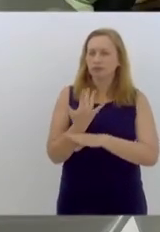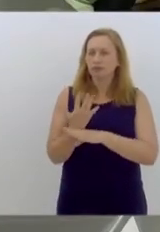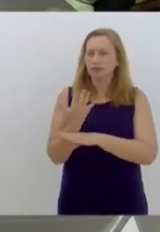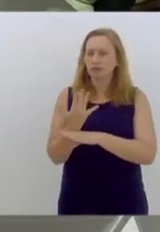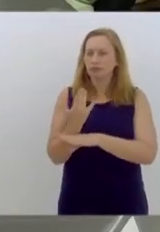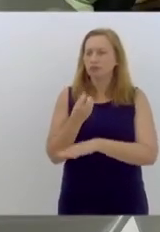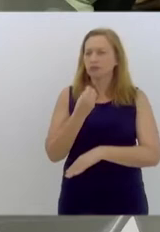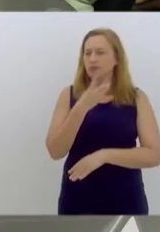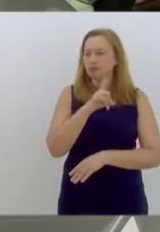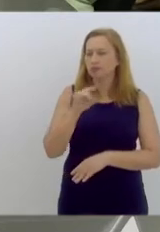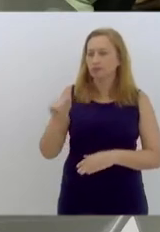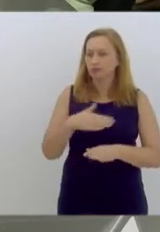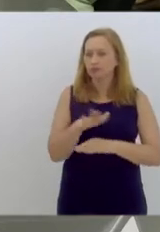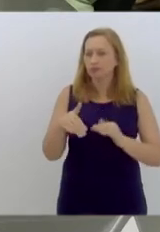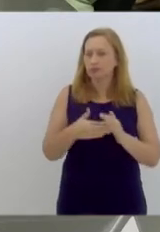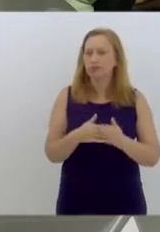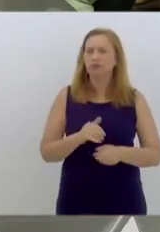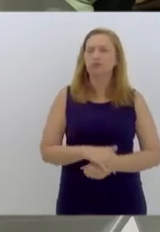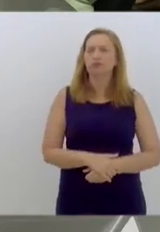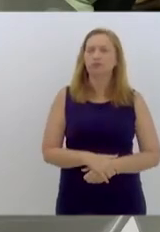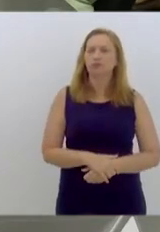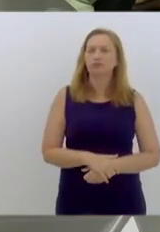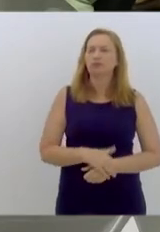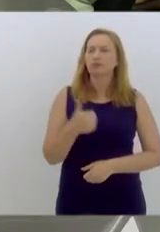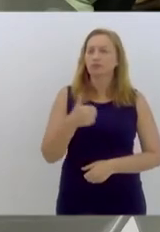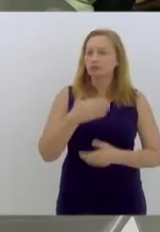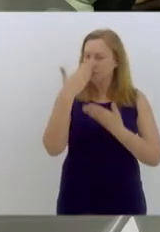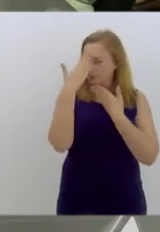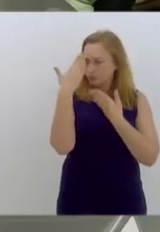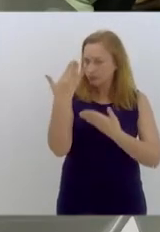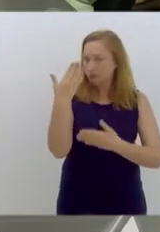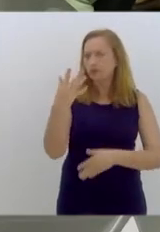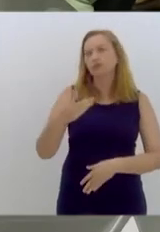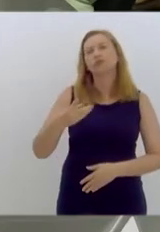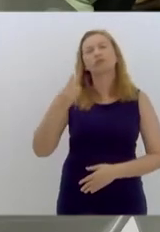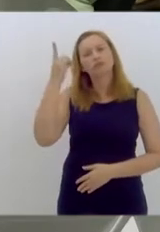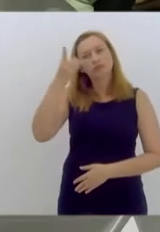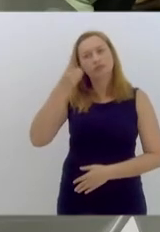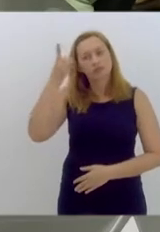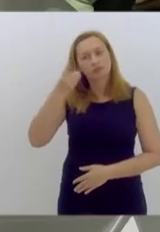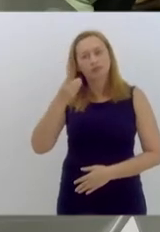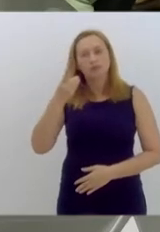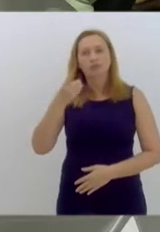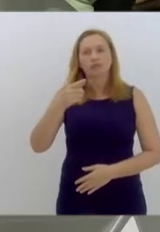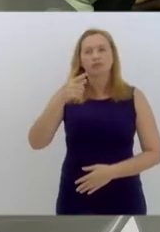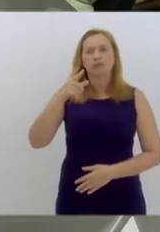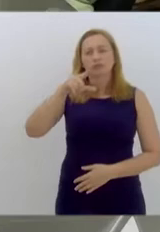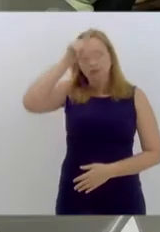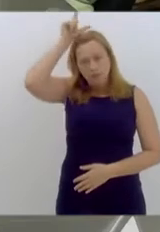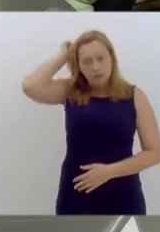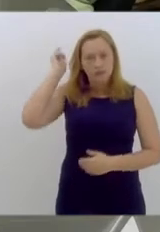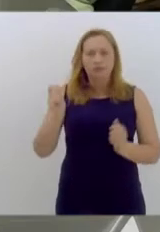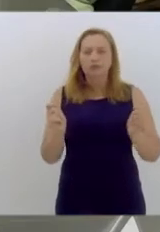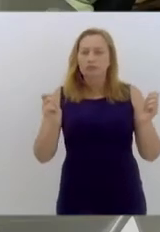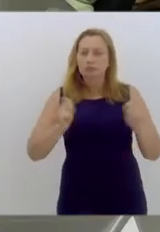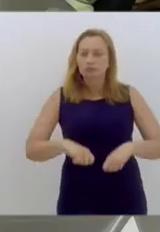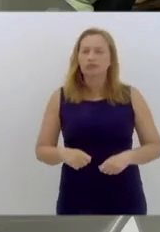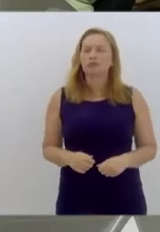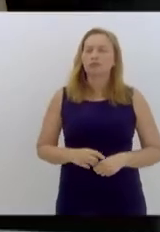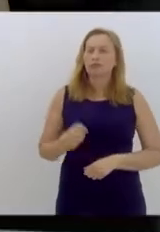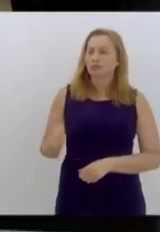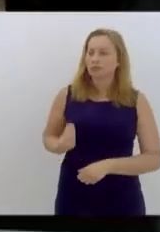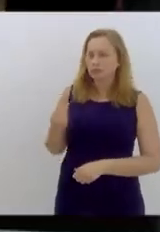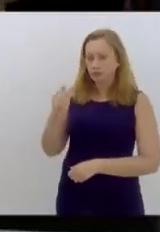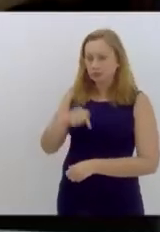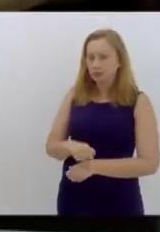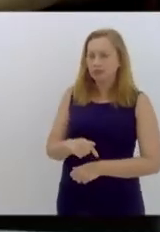Bom dia a todos. Em primeiro lugar, agradecer ao deputado Luiz Paulo a possibilidade de estarmos